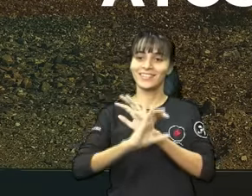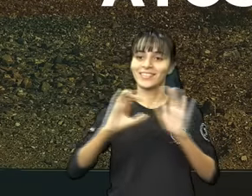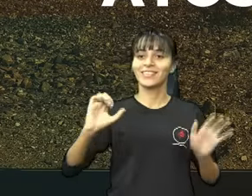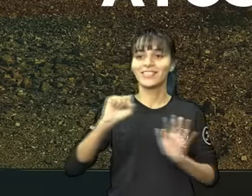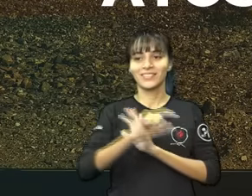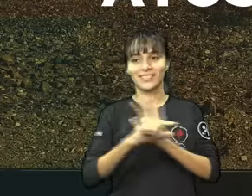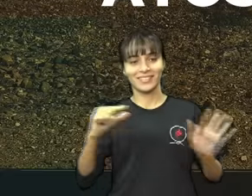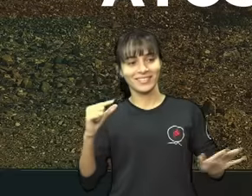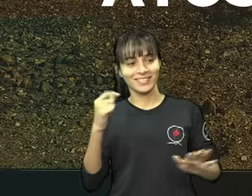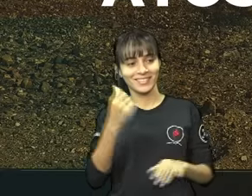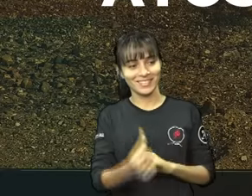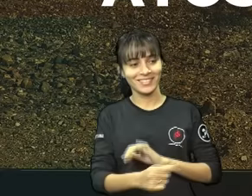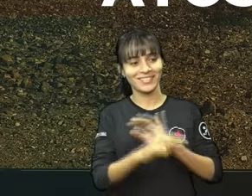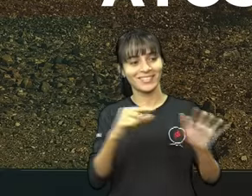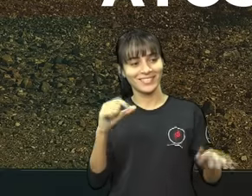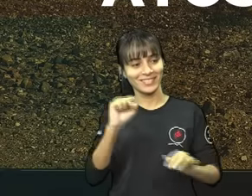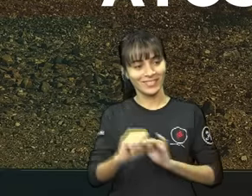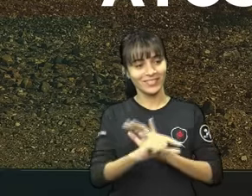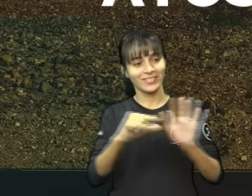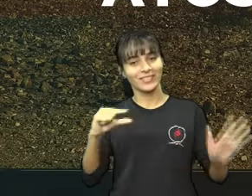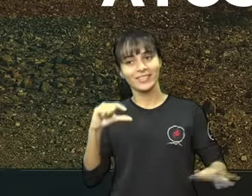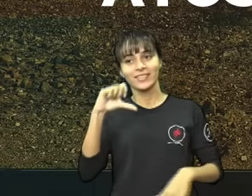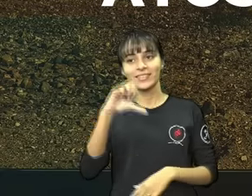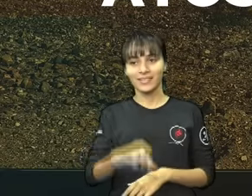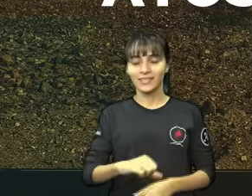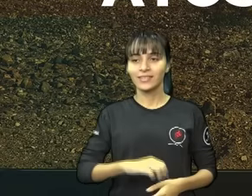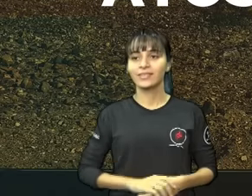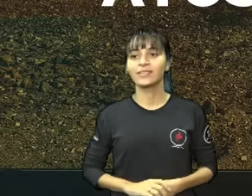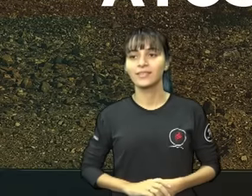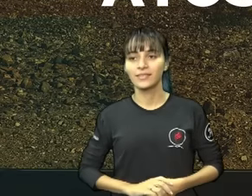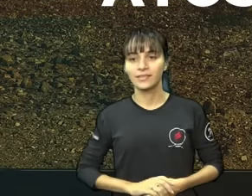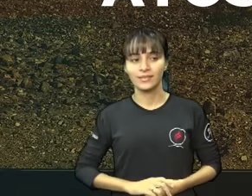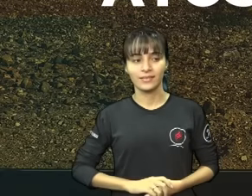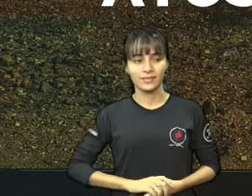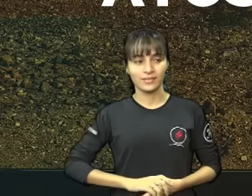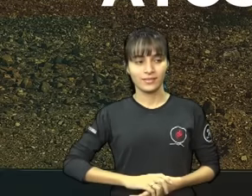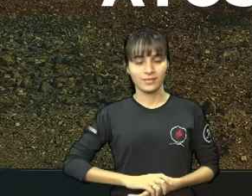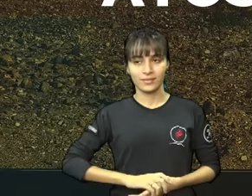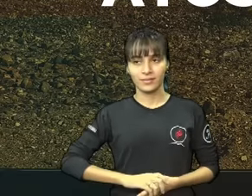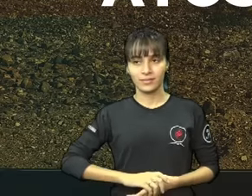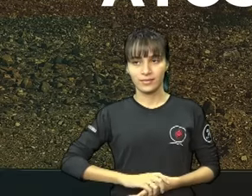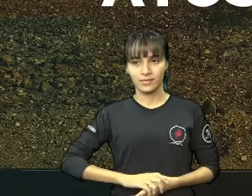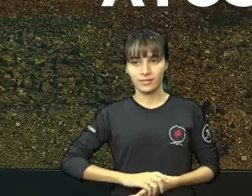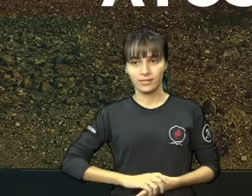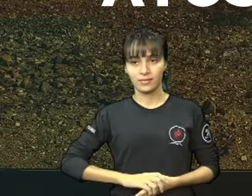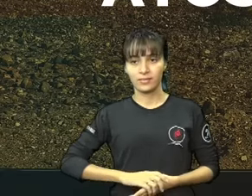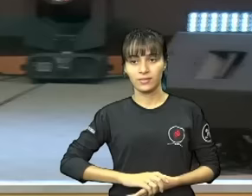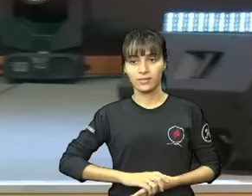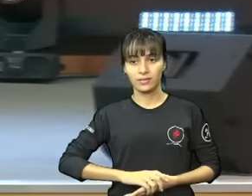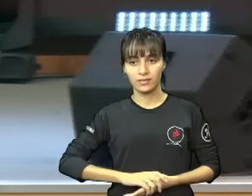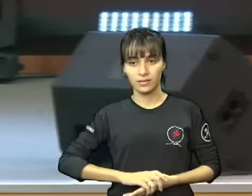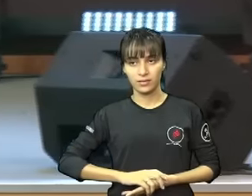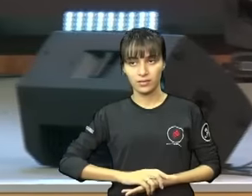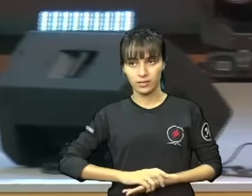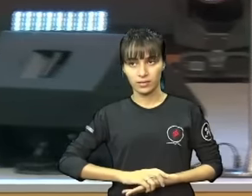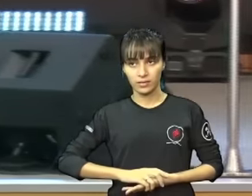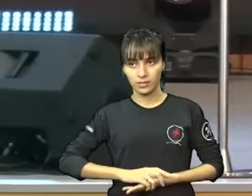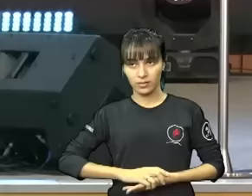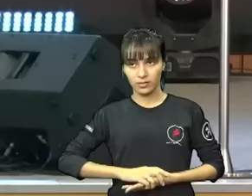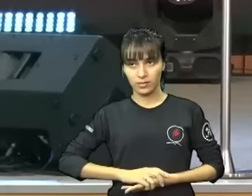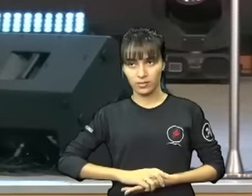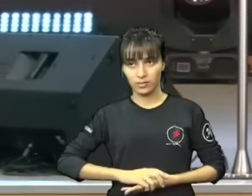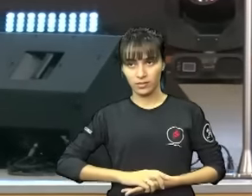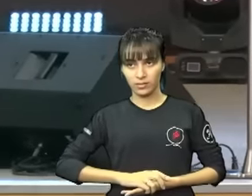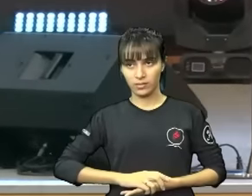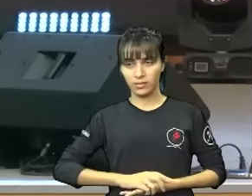Versículo 6 Versículo 8 Versículo 9 né que a inclinação da carne e morte entre nação